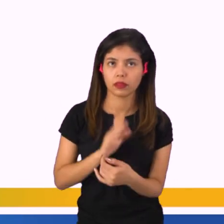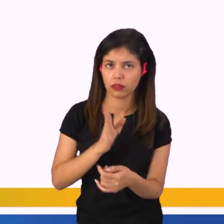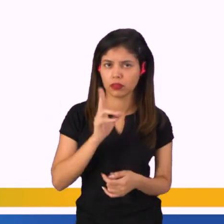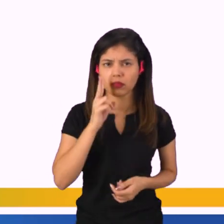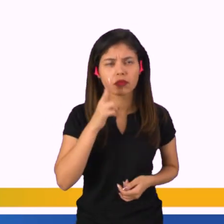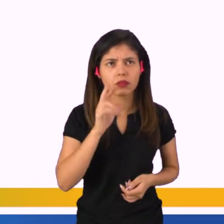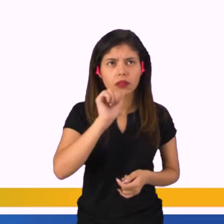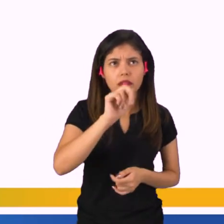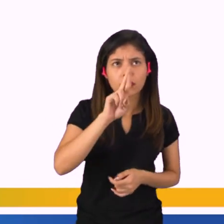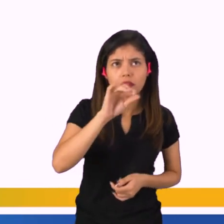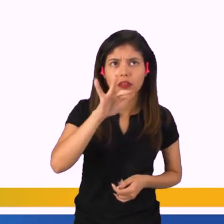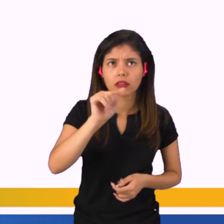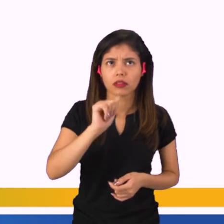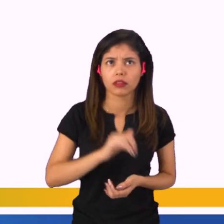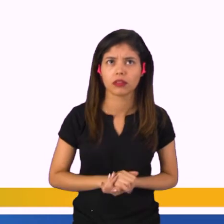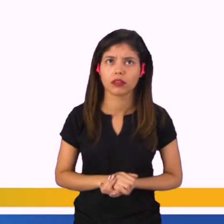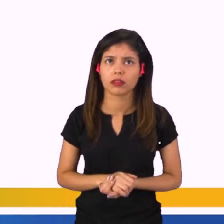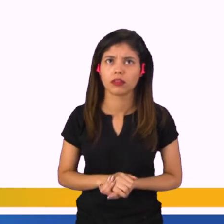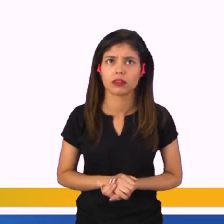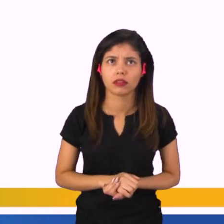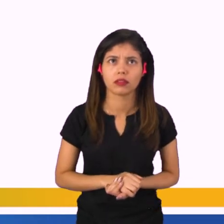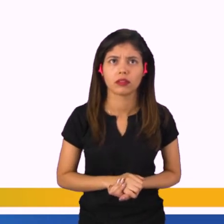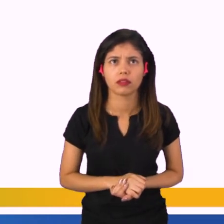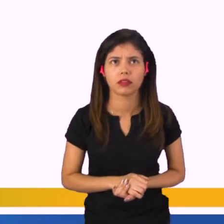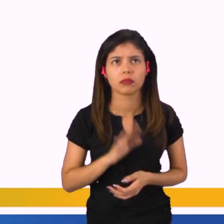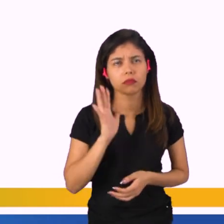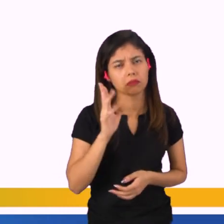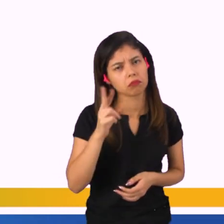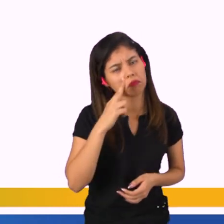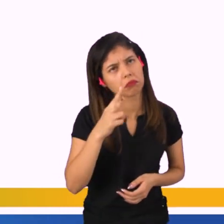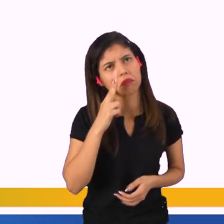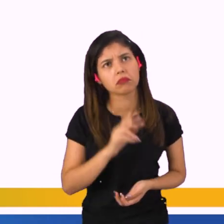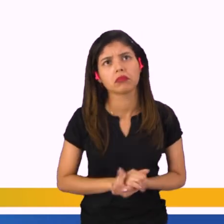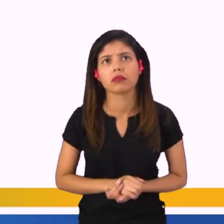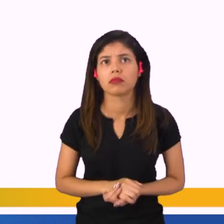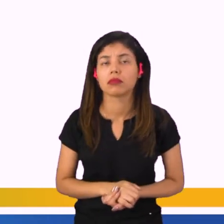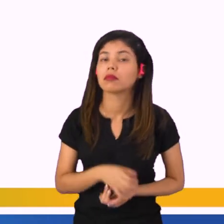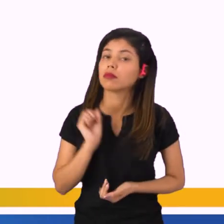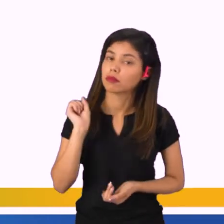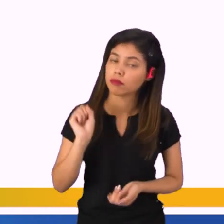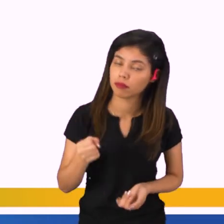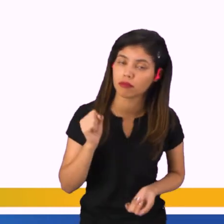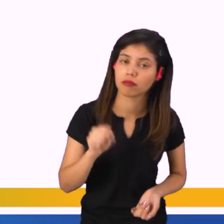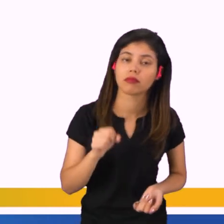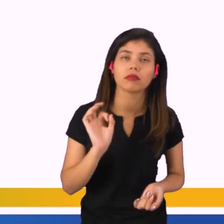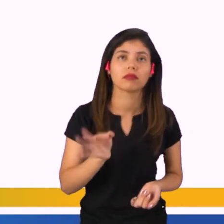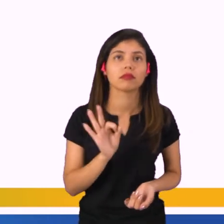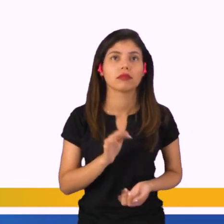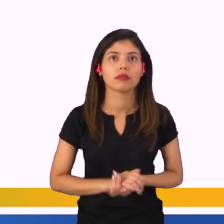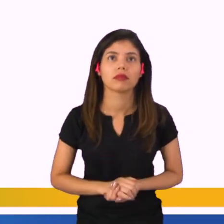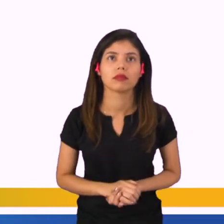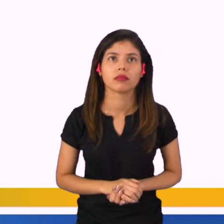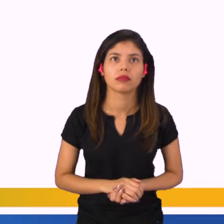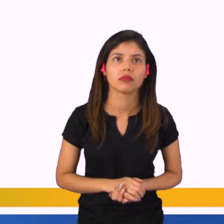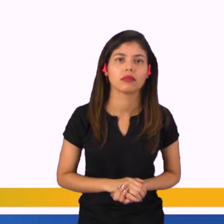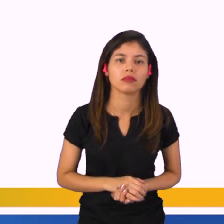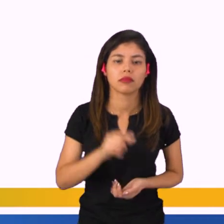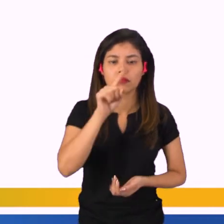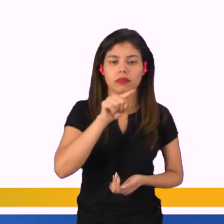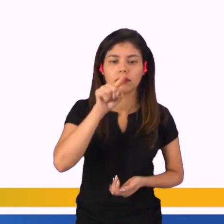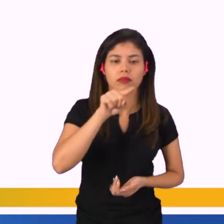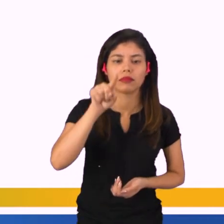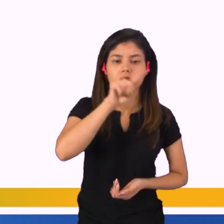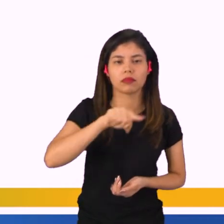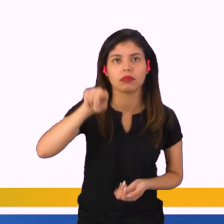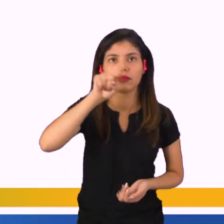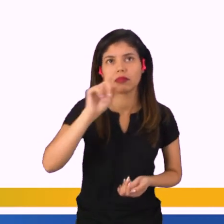agora. Você já ouviu falar de arroba, né? A gente já ouviu falar de arroba com certeza, mas será que é o arroba, aquele arroba